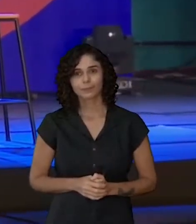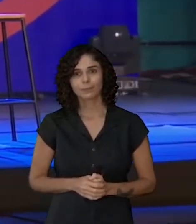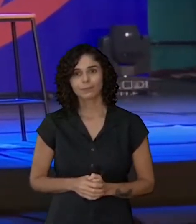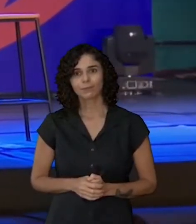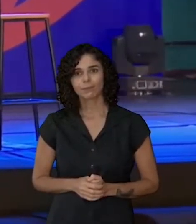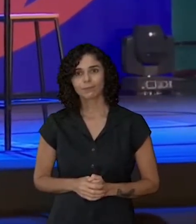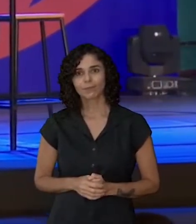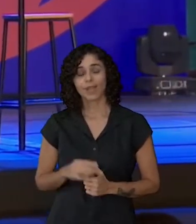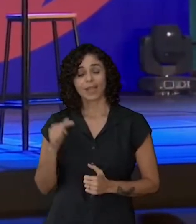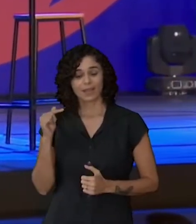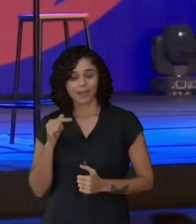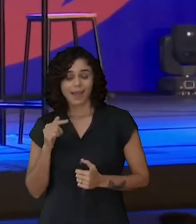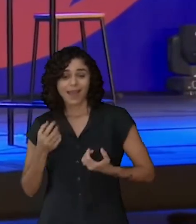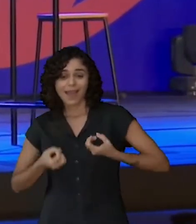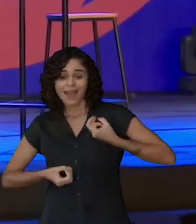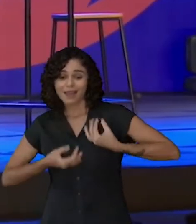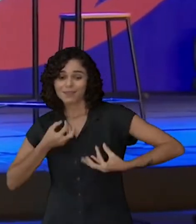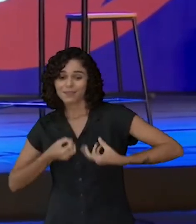requer